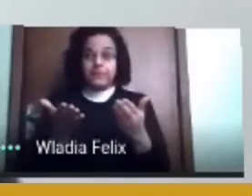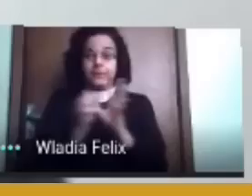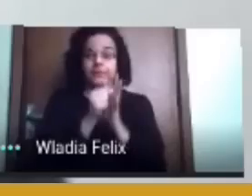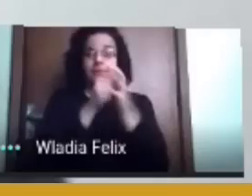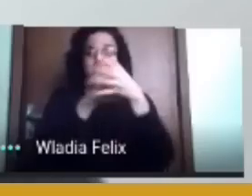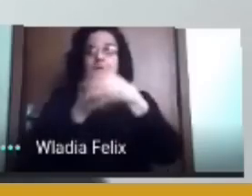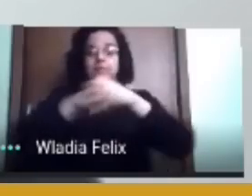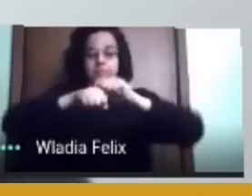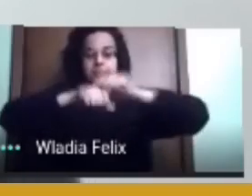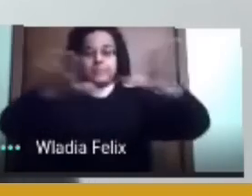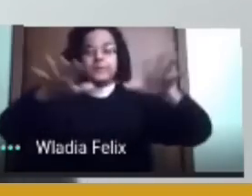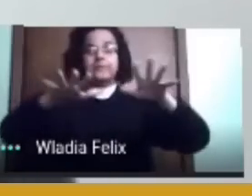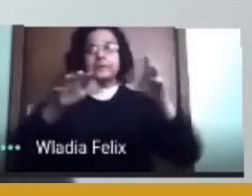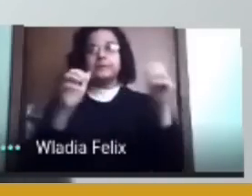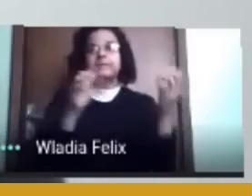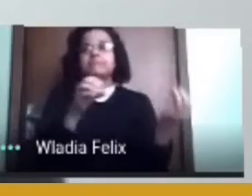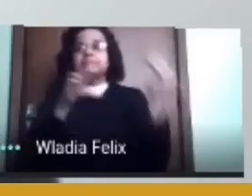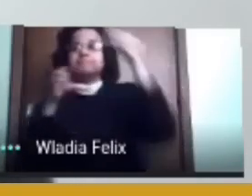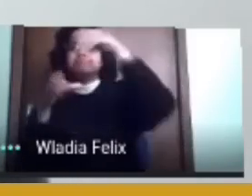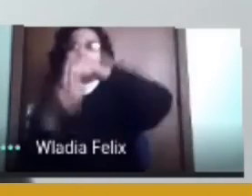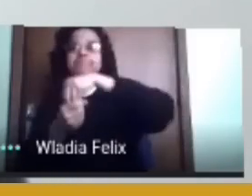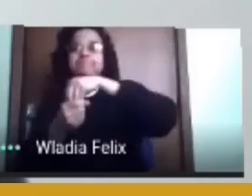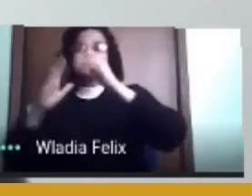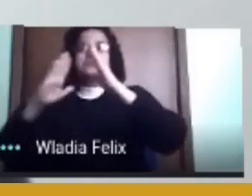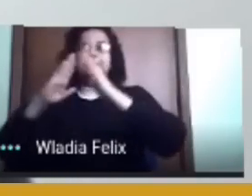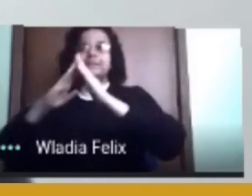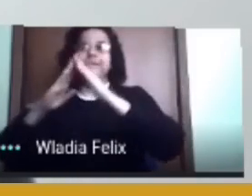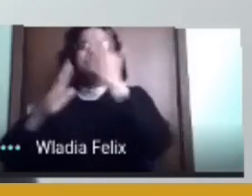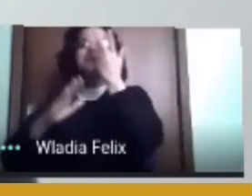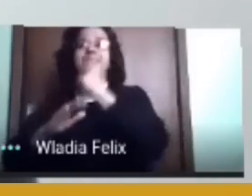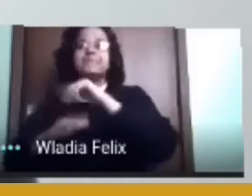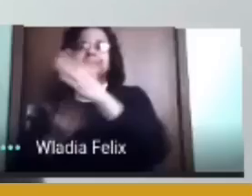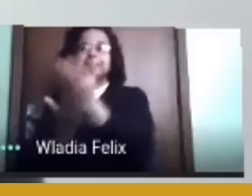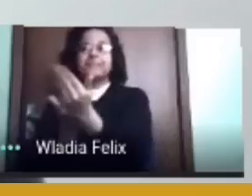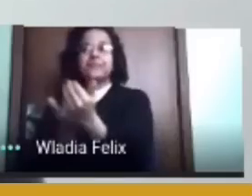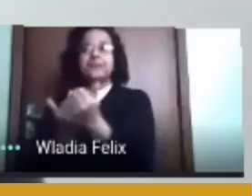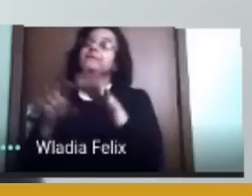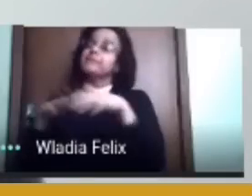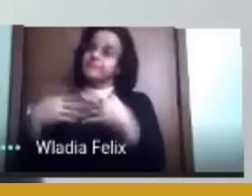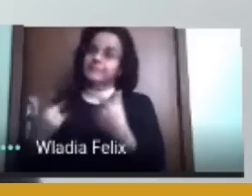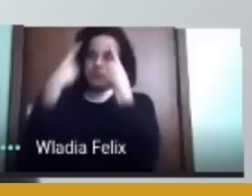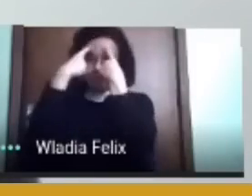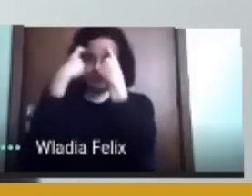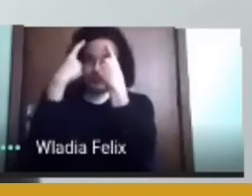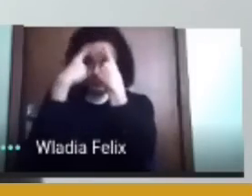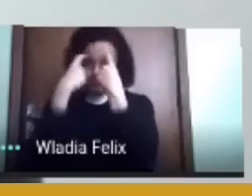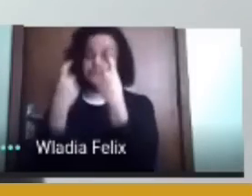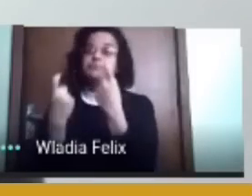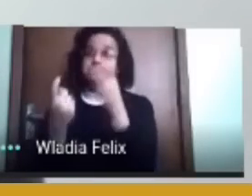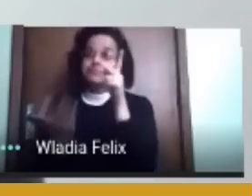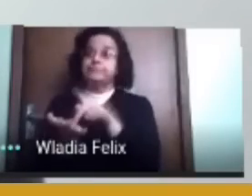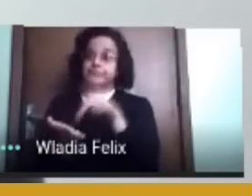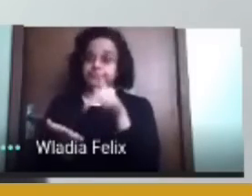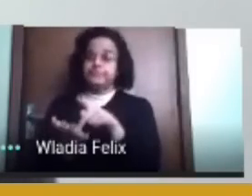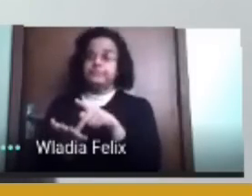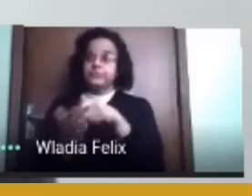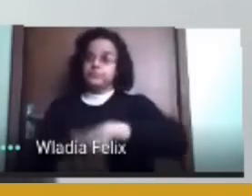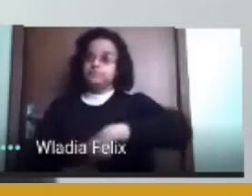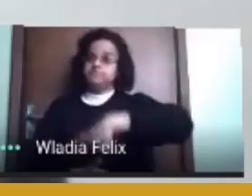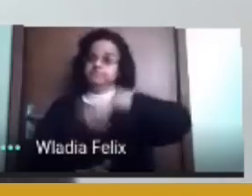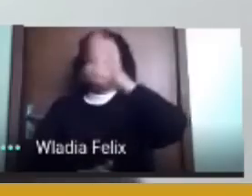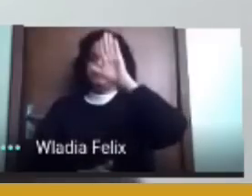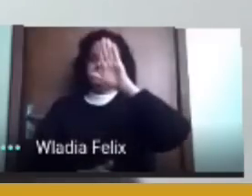podemos pensar que essa violência, infelizmente, pode estar sendo potencialmente aumentada. Eu trouxe algumas notícias